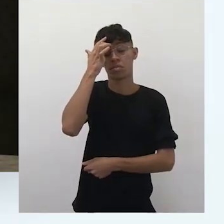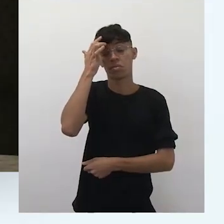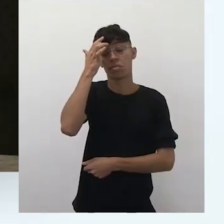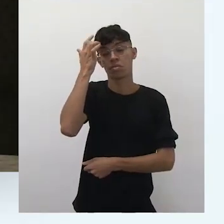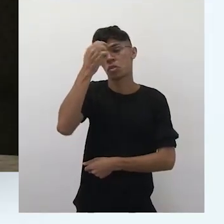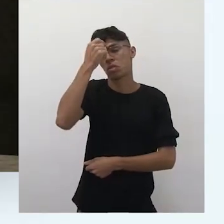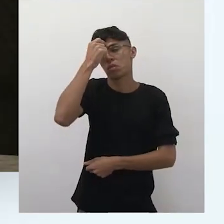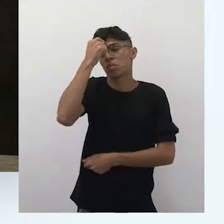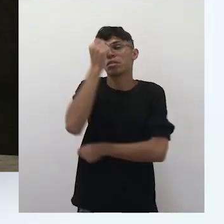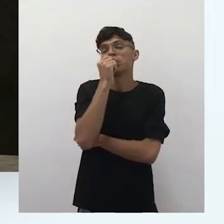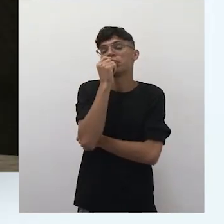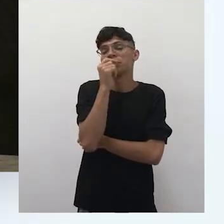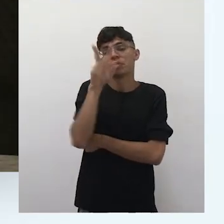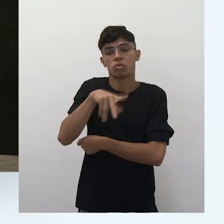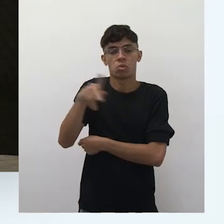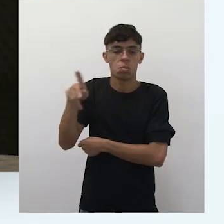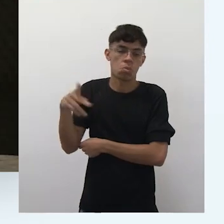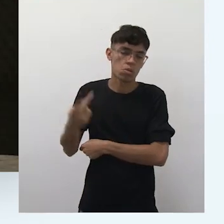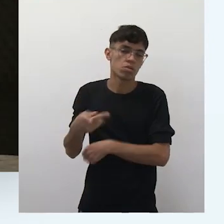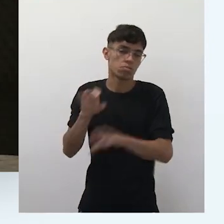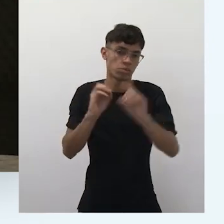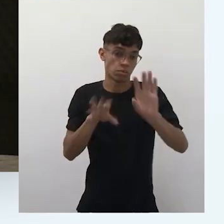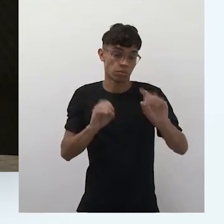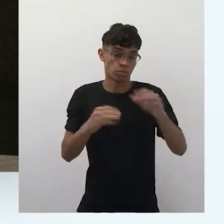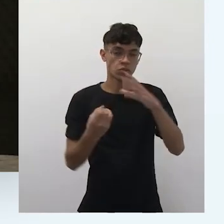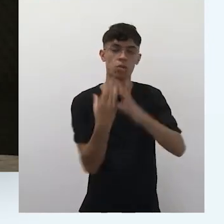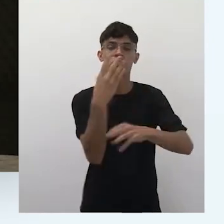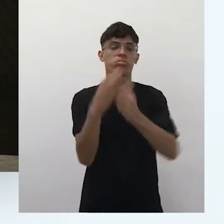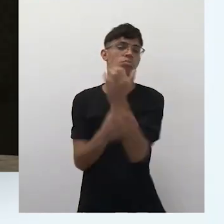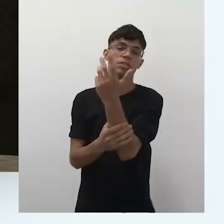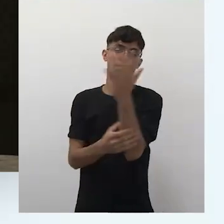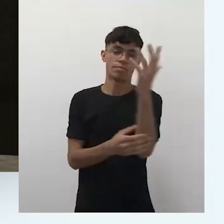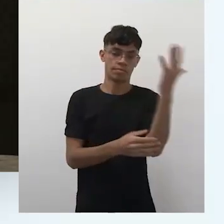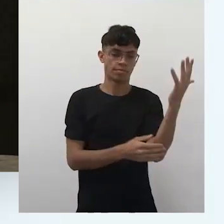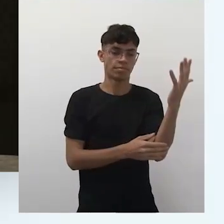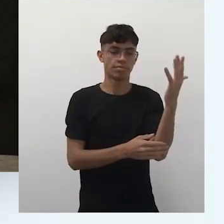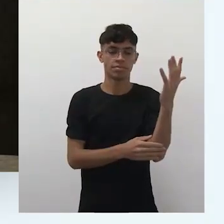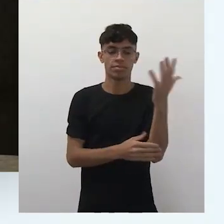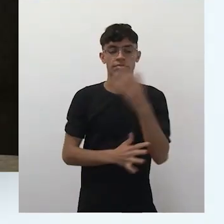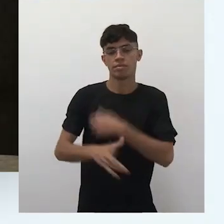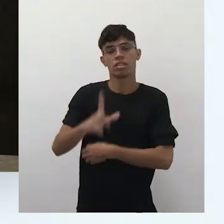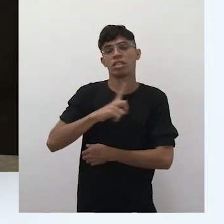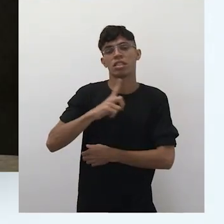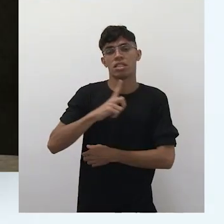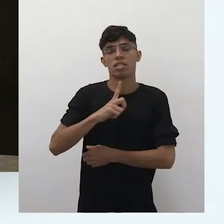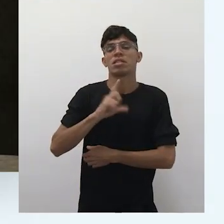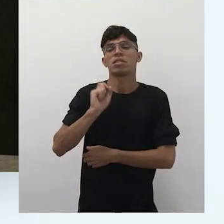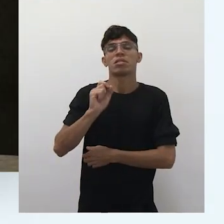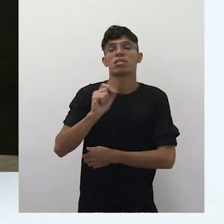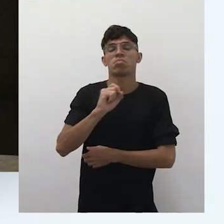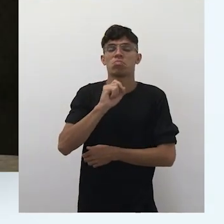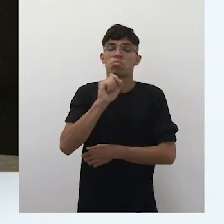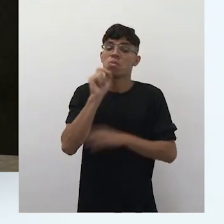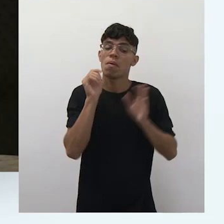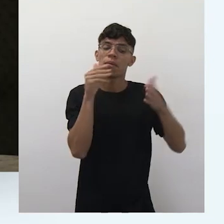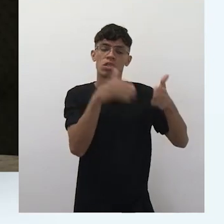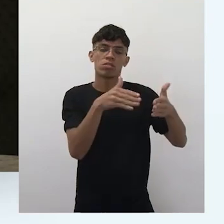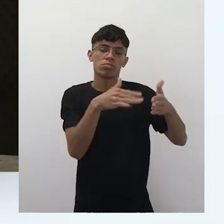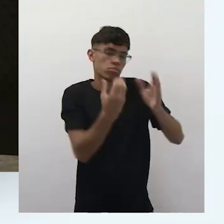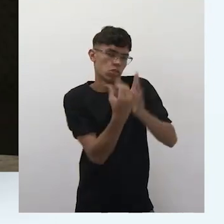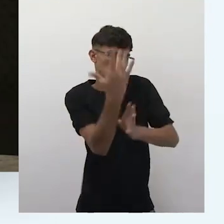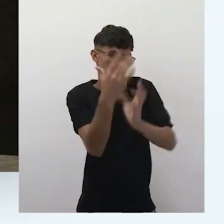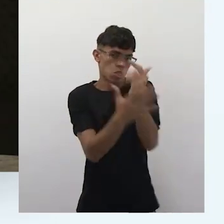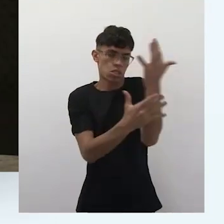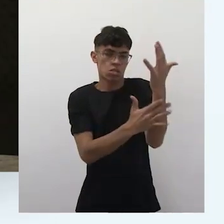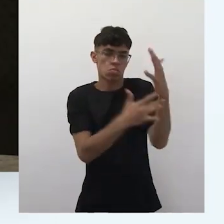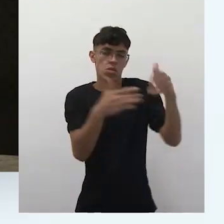concepção nossa de educadores ambientais de meio ambiente, ela agrega, claro, a natureza, né? Ou seja,